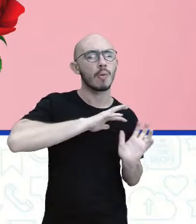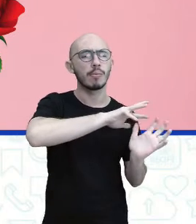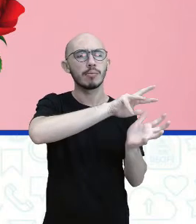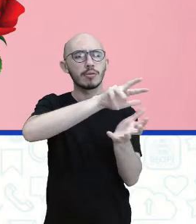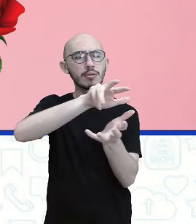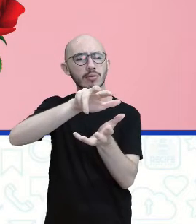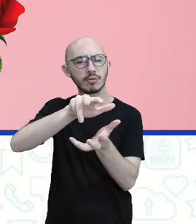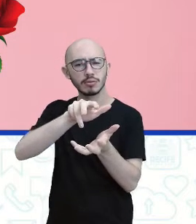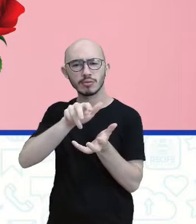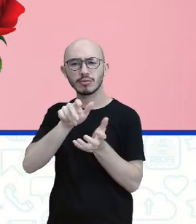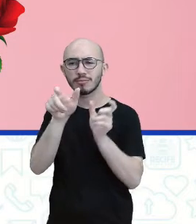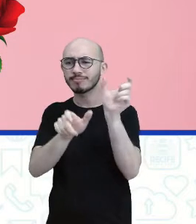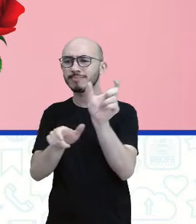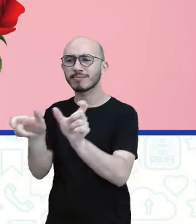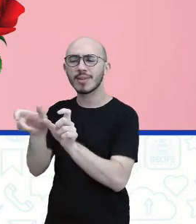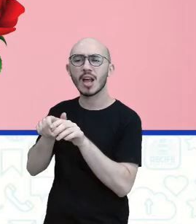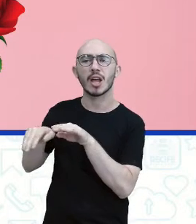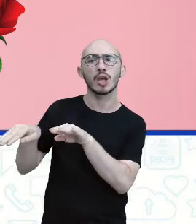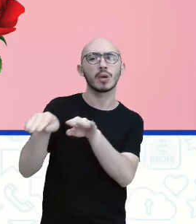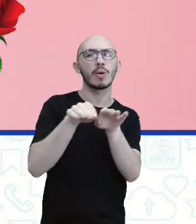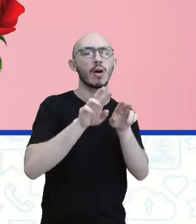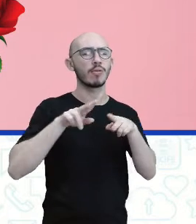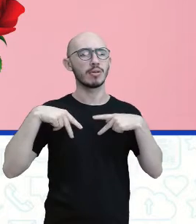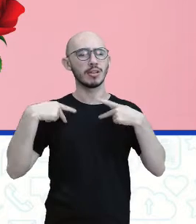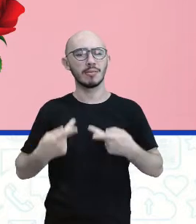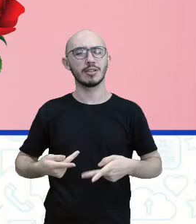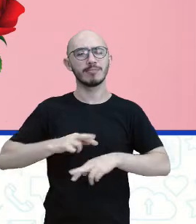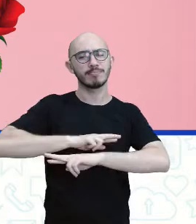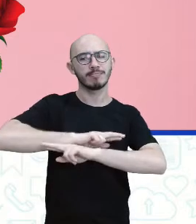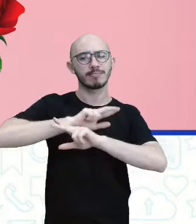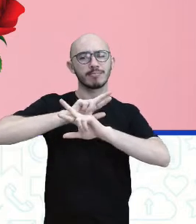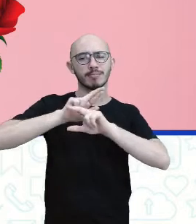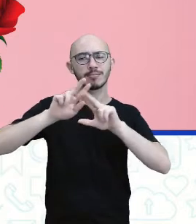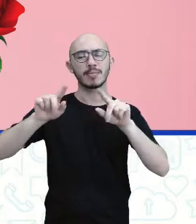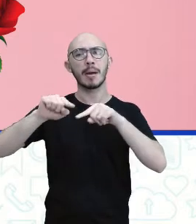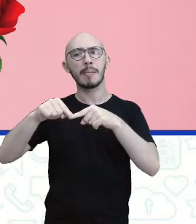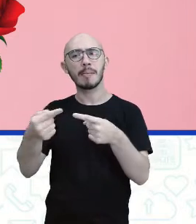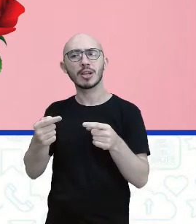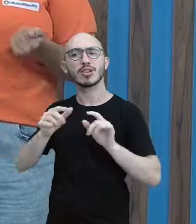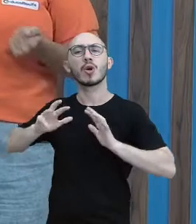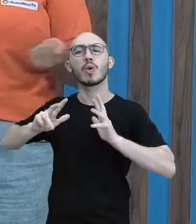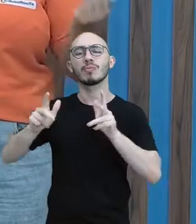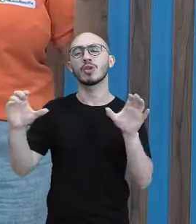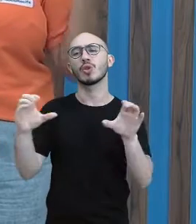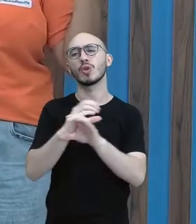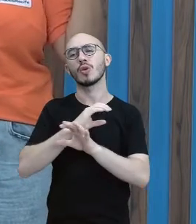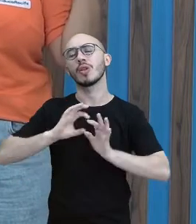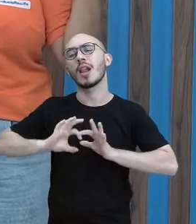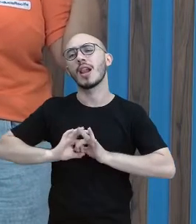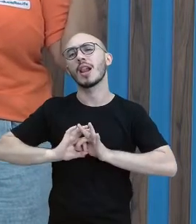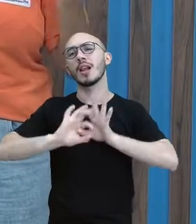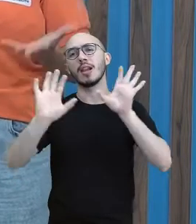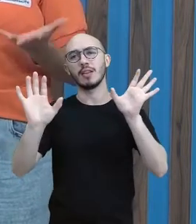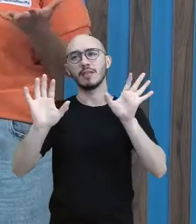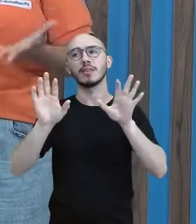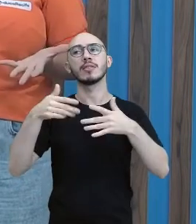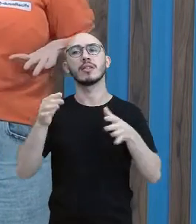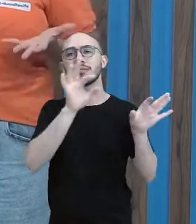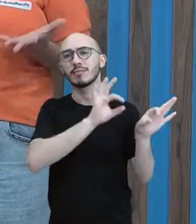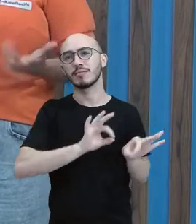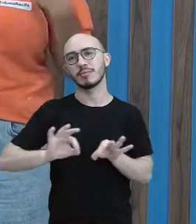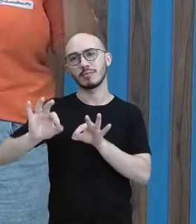socialmente iguais, humanamente diferentes e totalmente livres. Então, que vocês fiquem aqui com essa mensagem incrível de